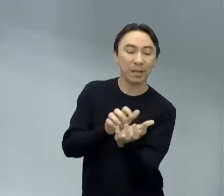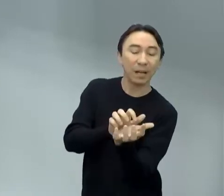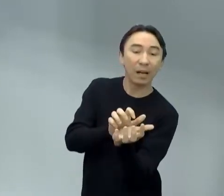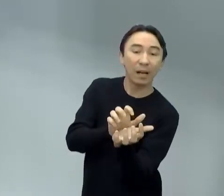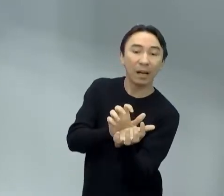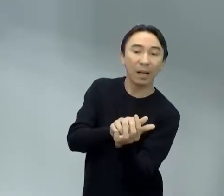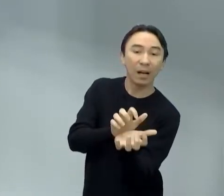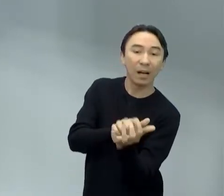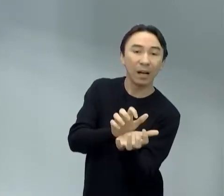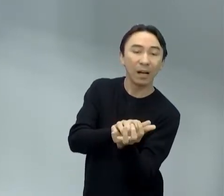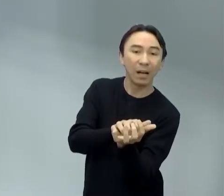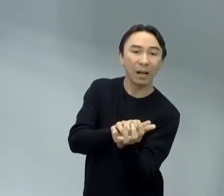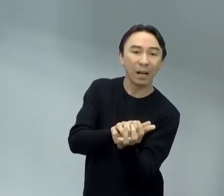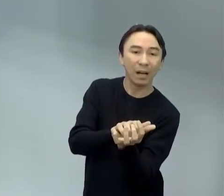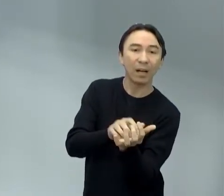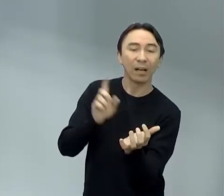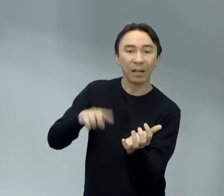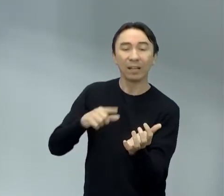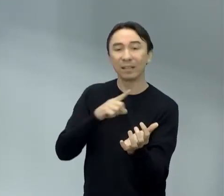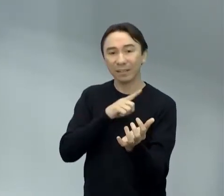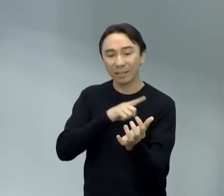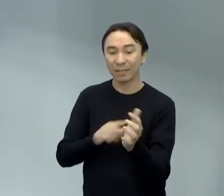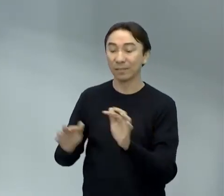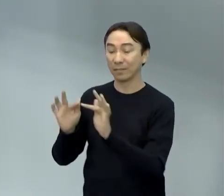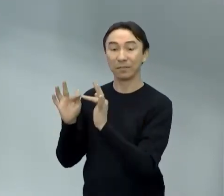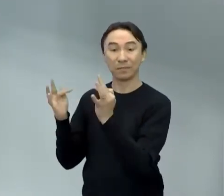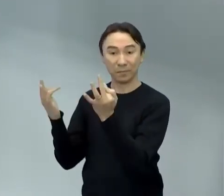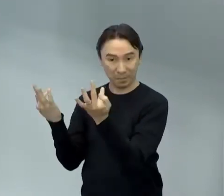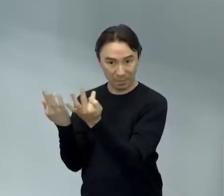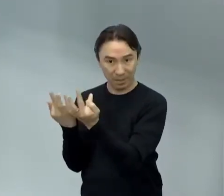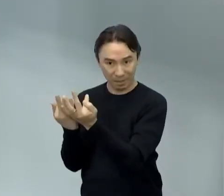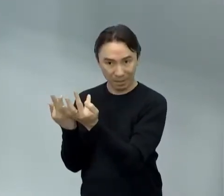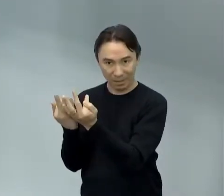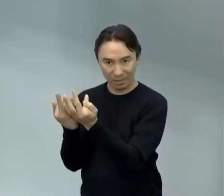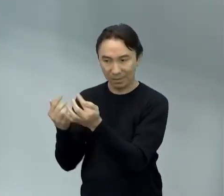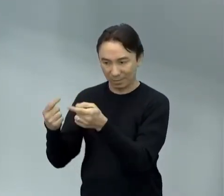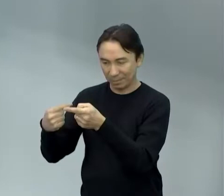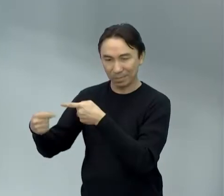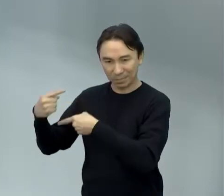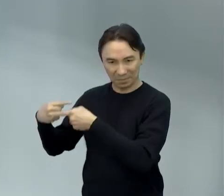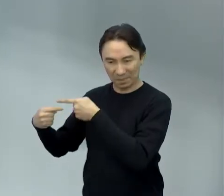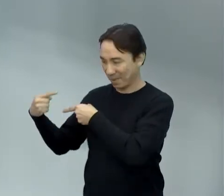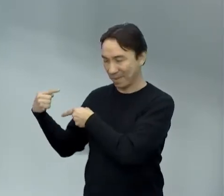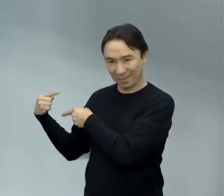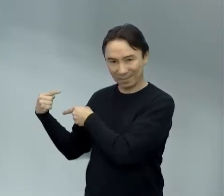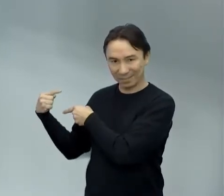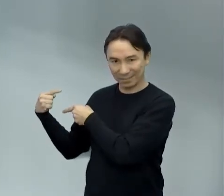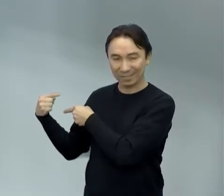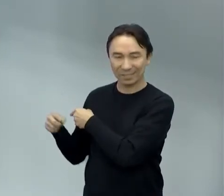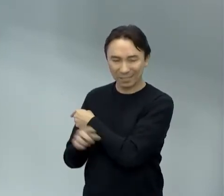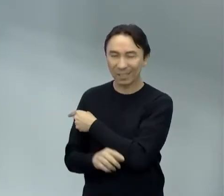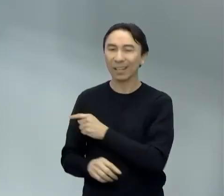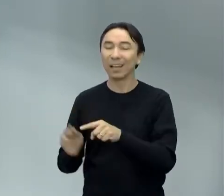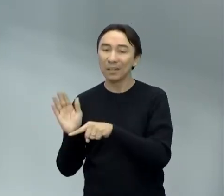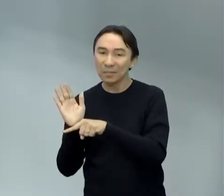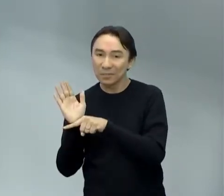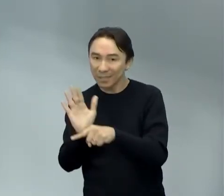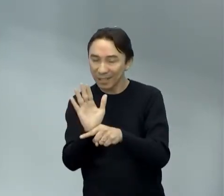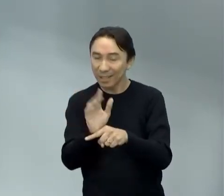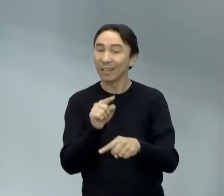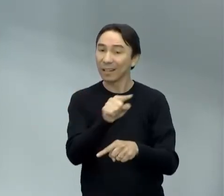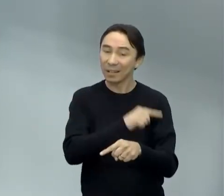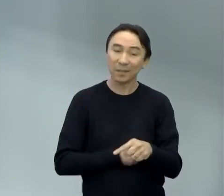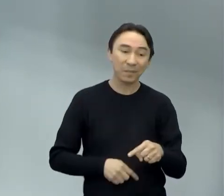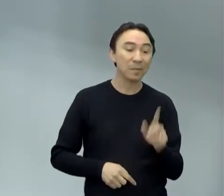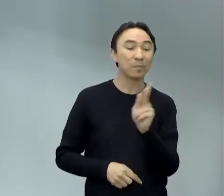família real dos Habsburgos. E aí quem vai me ajudar nessa parte é justamente o professor Alcides Guerreiro de